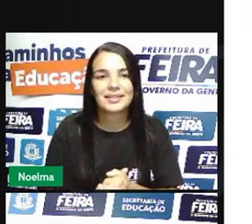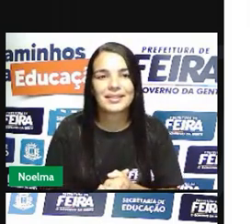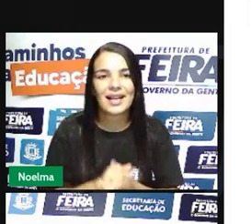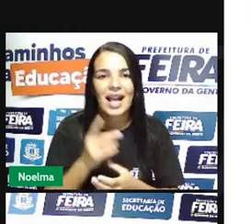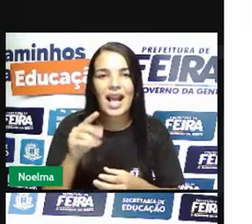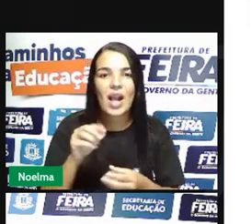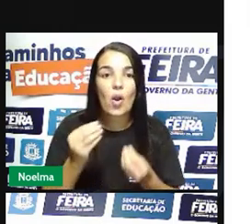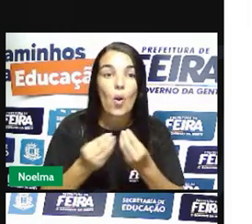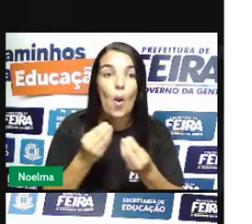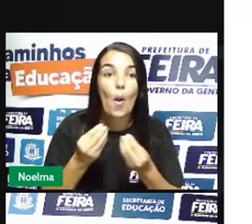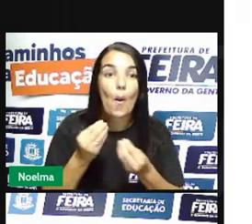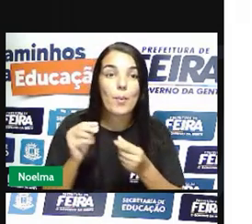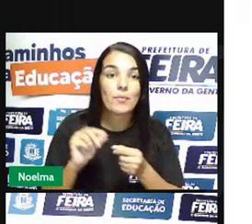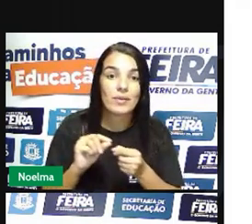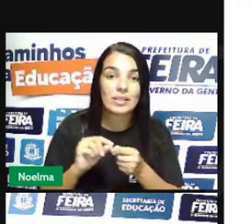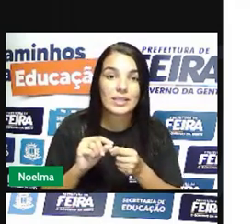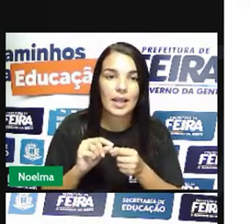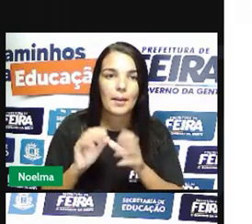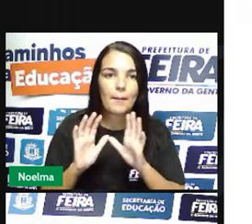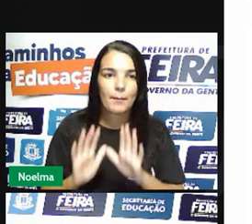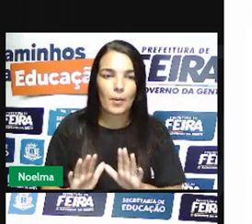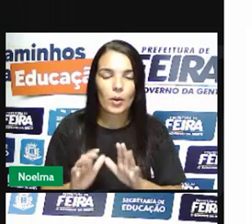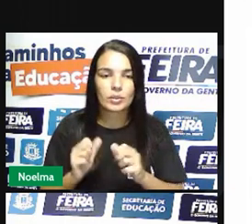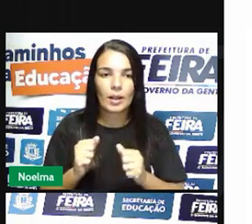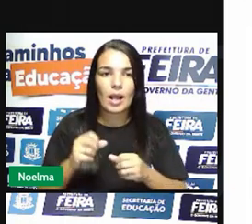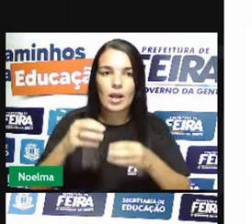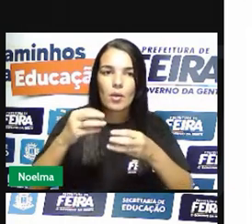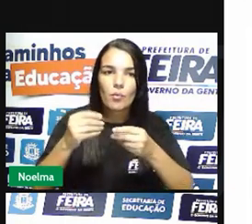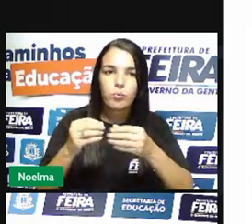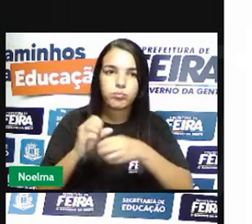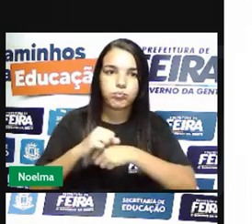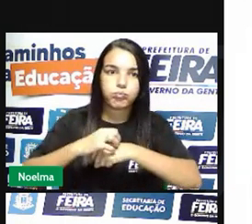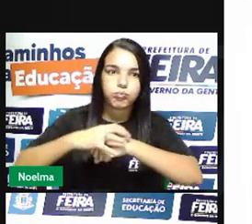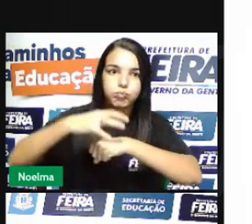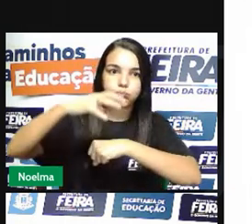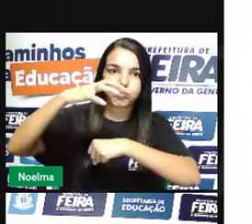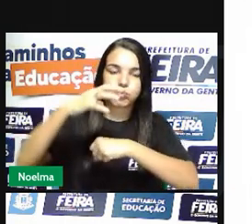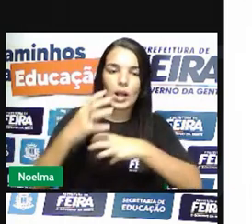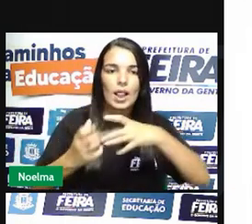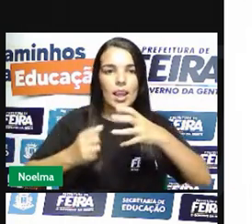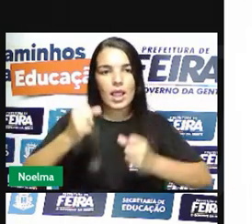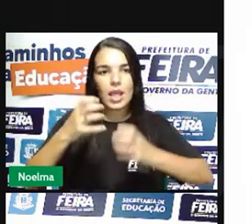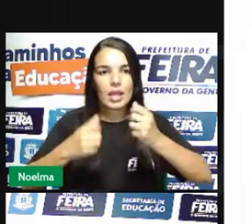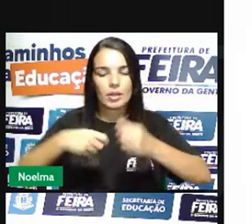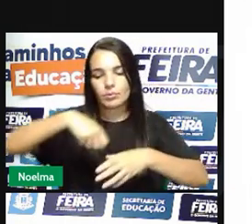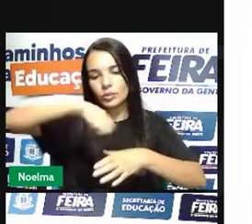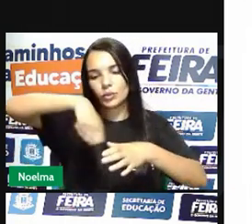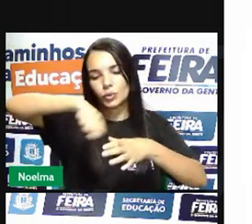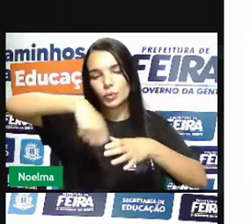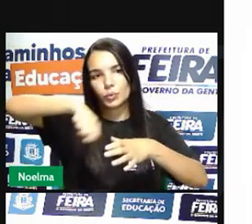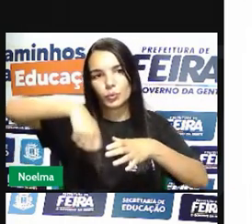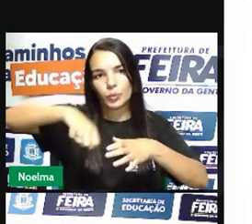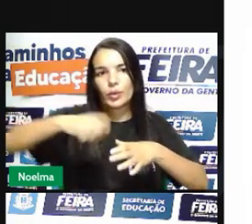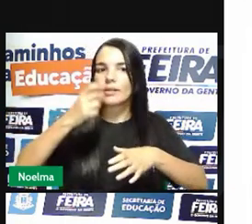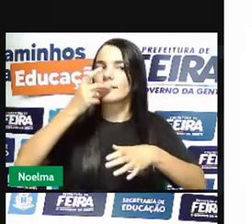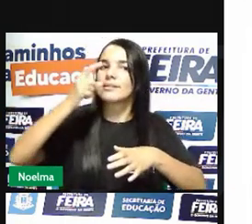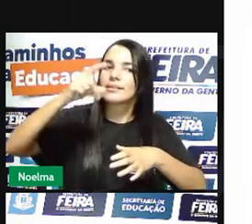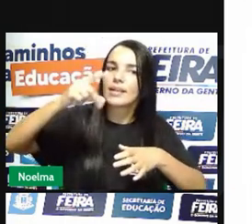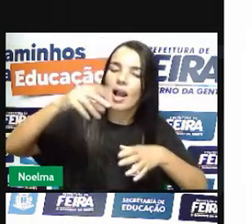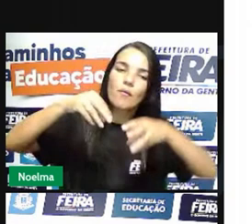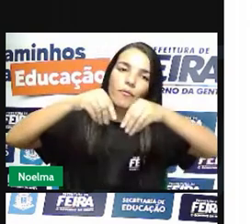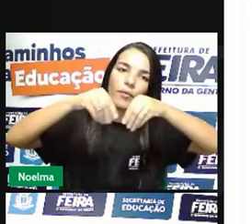dissolva o fermento no leite morno acrescente aos poucos a farinha de trigo o sal e o óleo